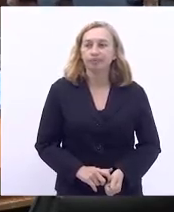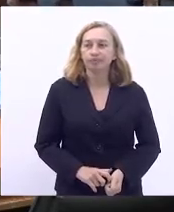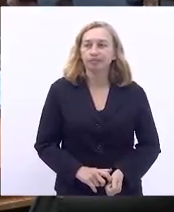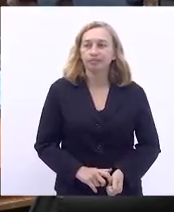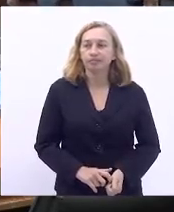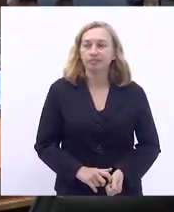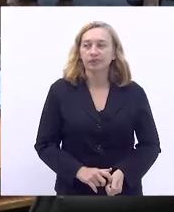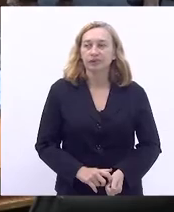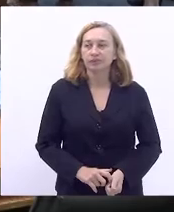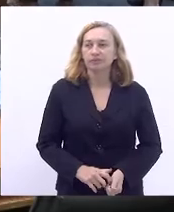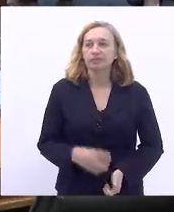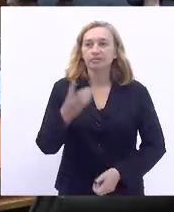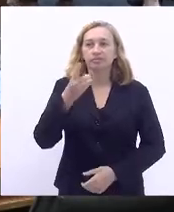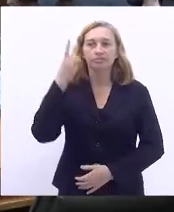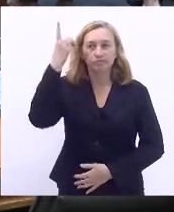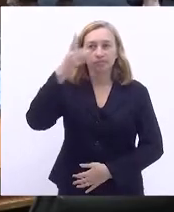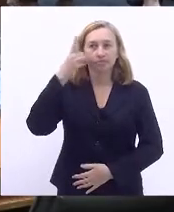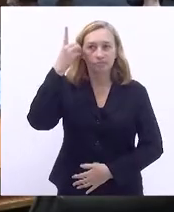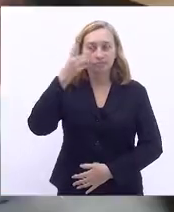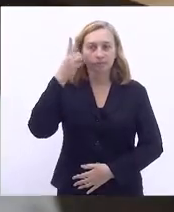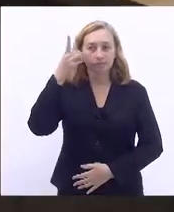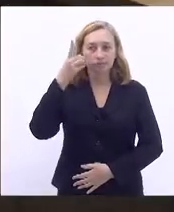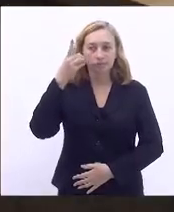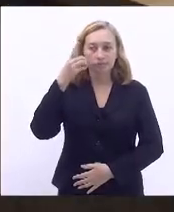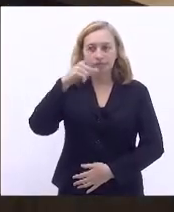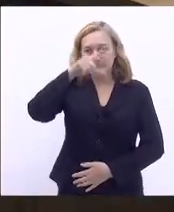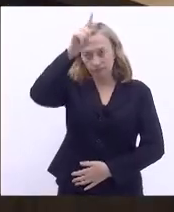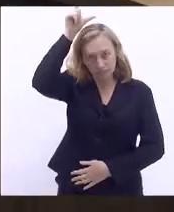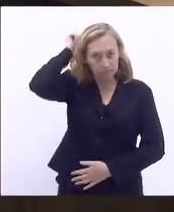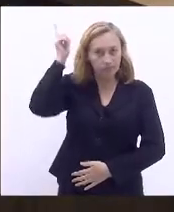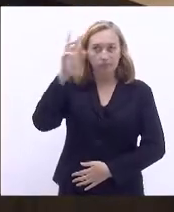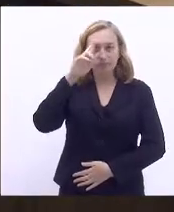Deputado Luiz Paulo. Senhor presidente,